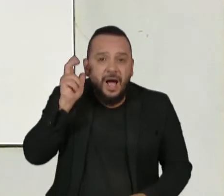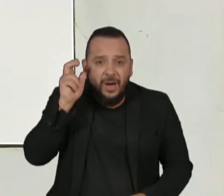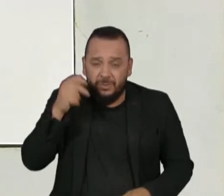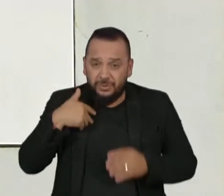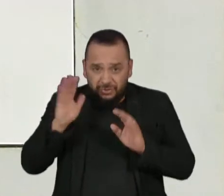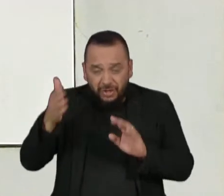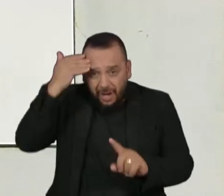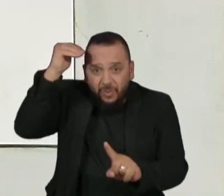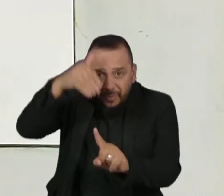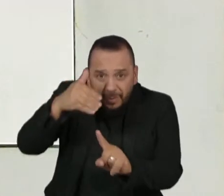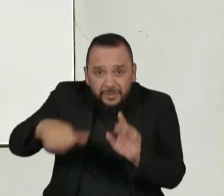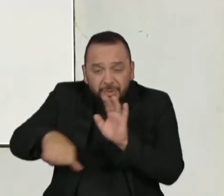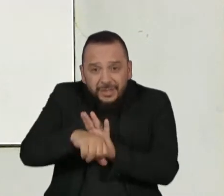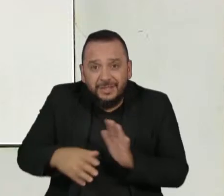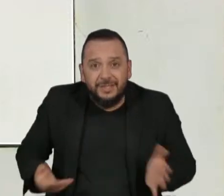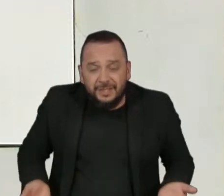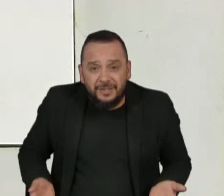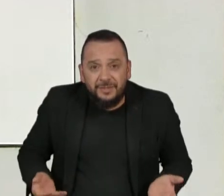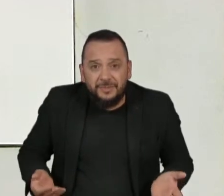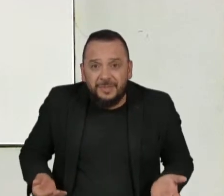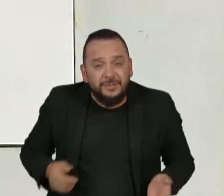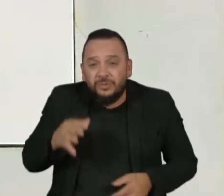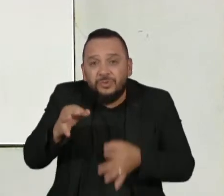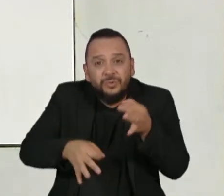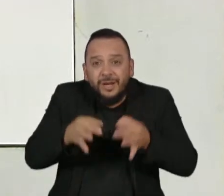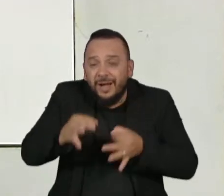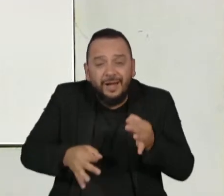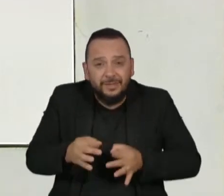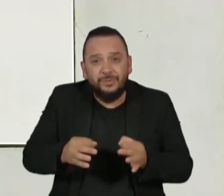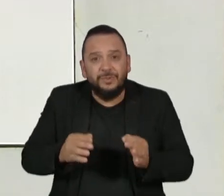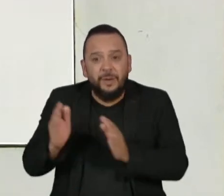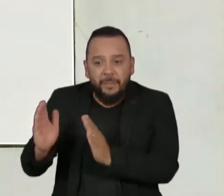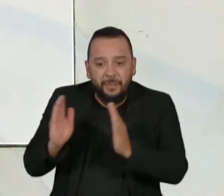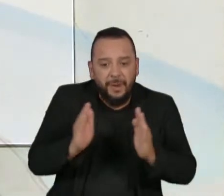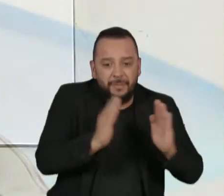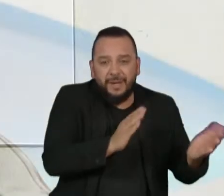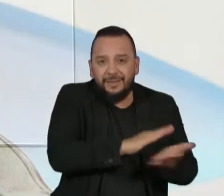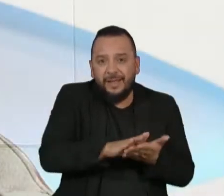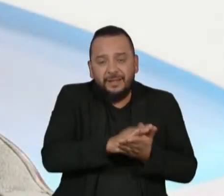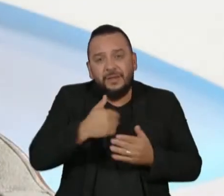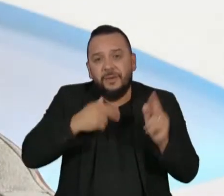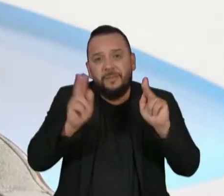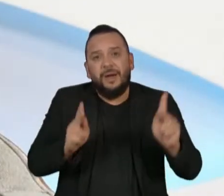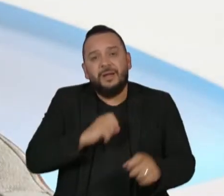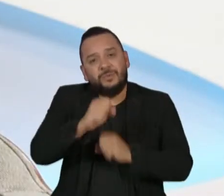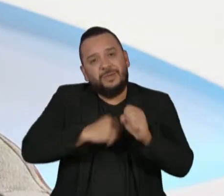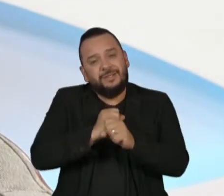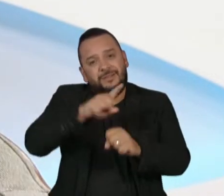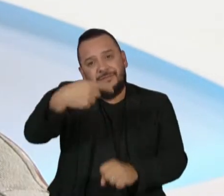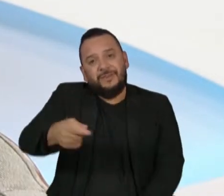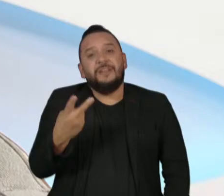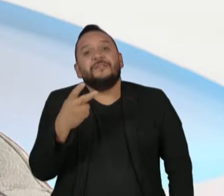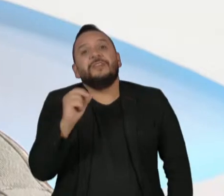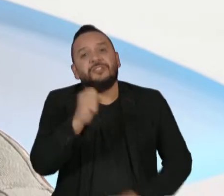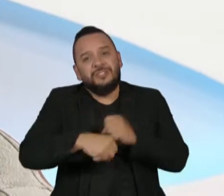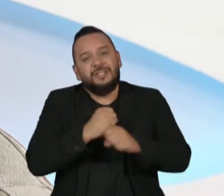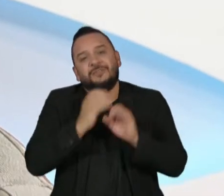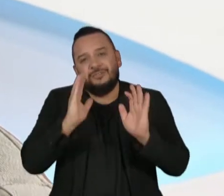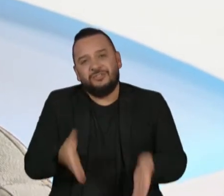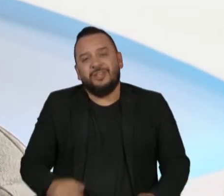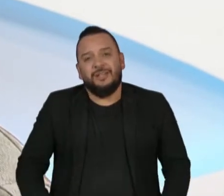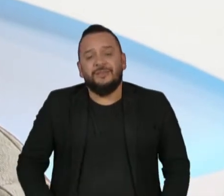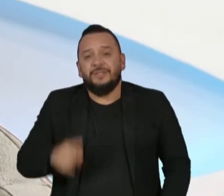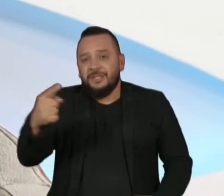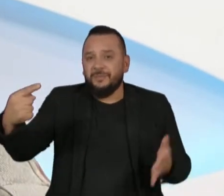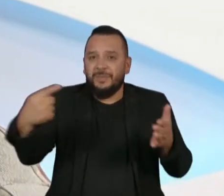condenado, prescrito, e não foi nem transitado julgado. Eu estou em paz em relação a isso. Certo. Sabe, ano que vem vai fazer 20 anos disso. E todas as vezes que vocês